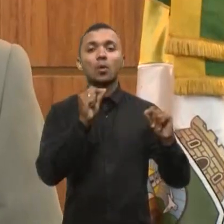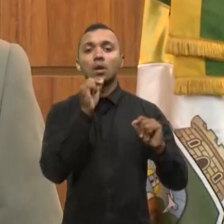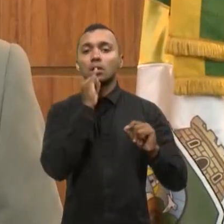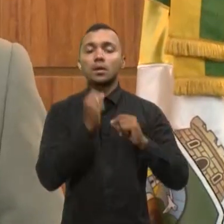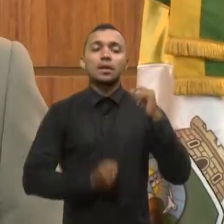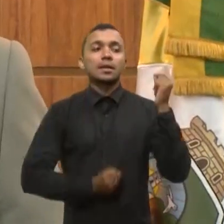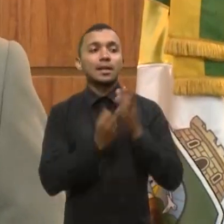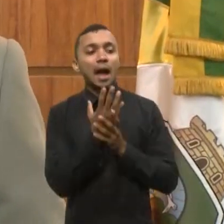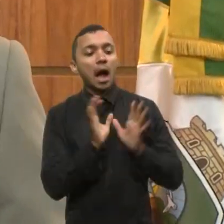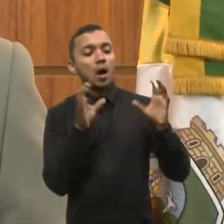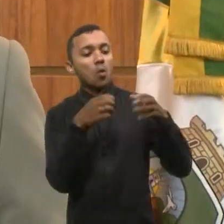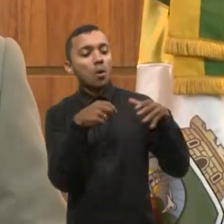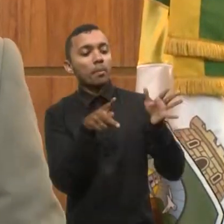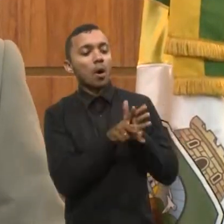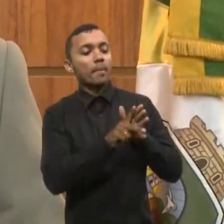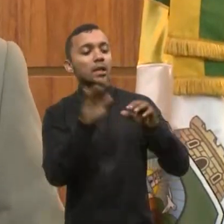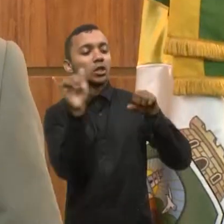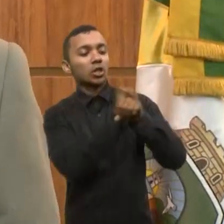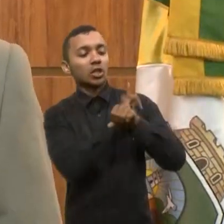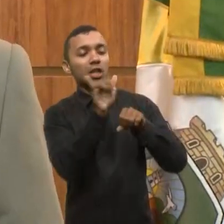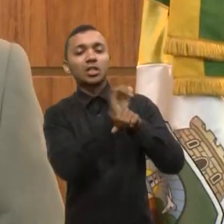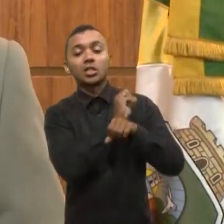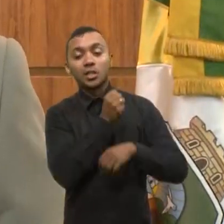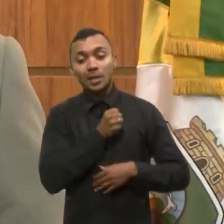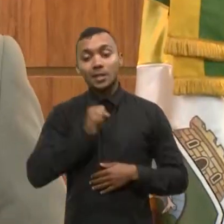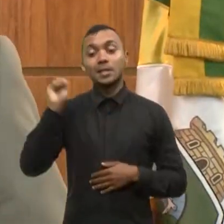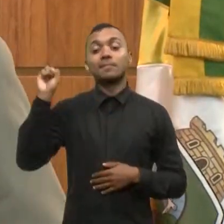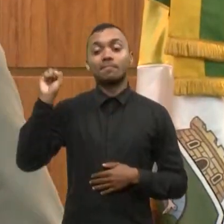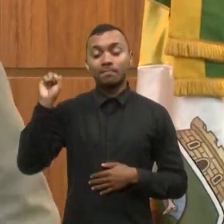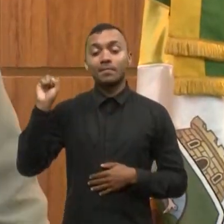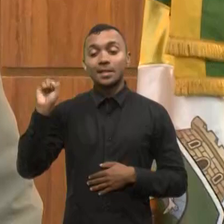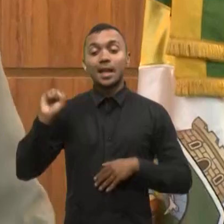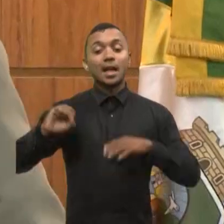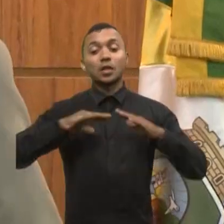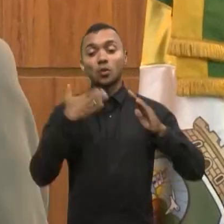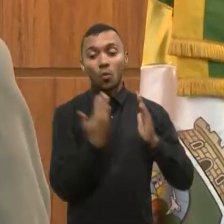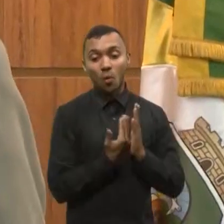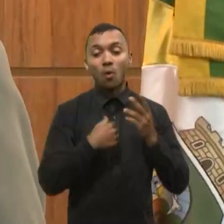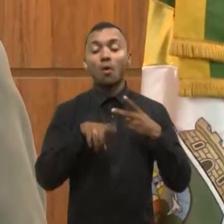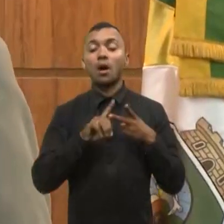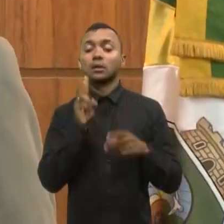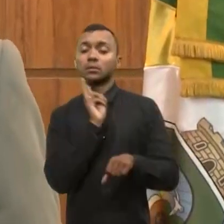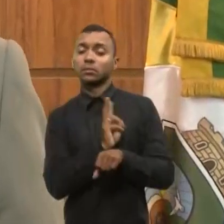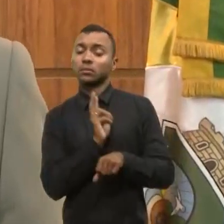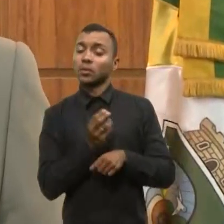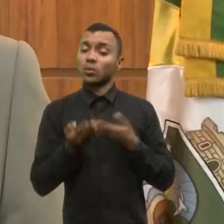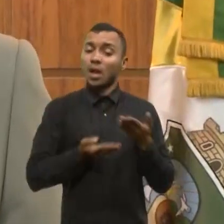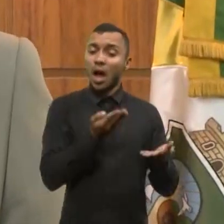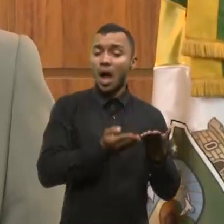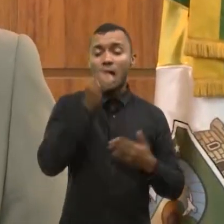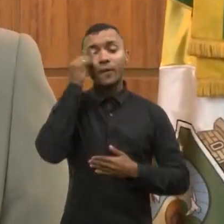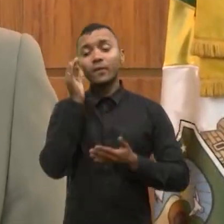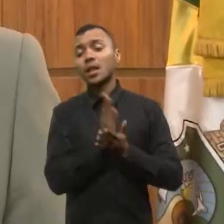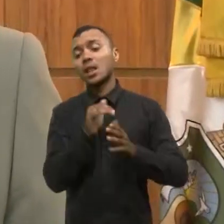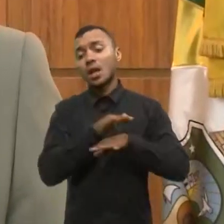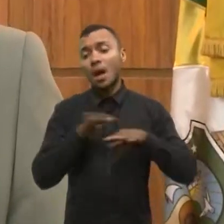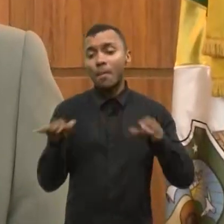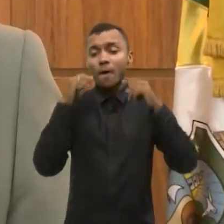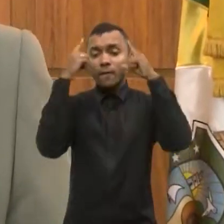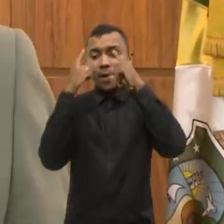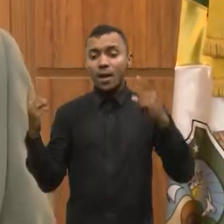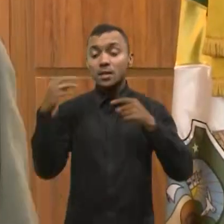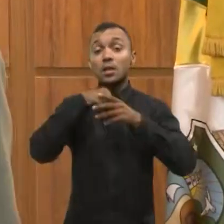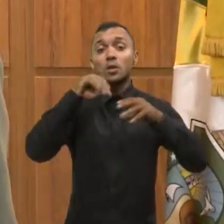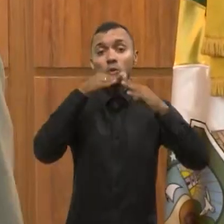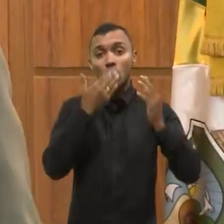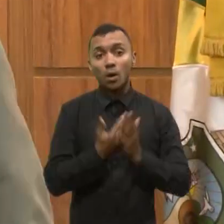comissões de enfrentamento à violência nas escolas, de prevenção às situações de violência nas escolas. Então,